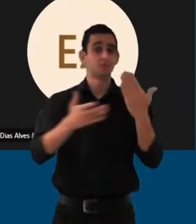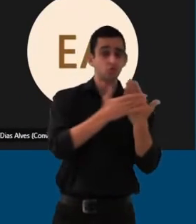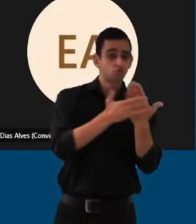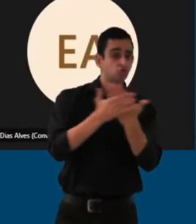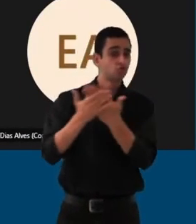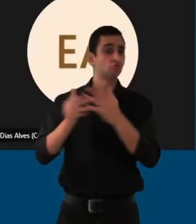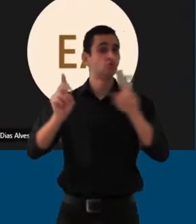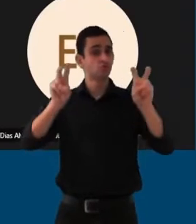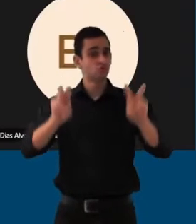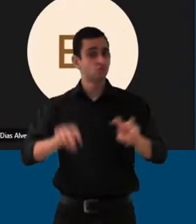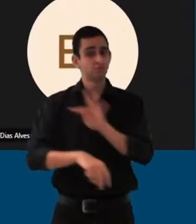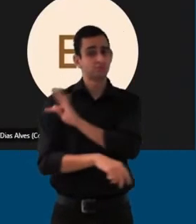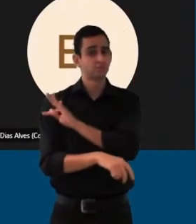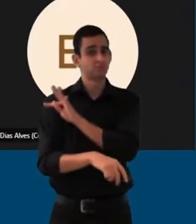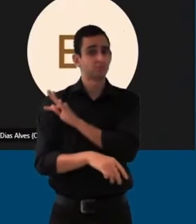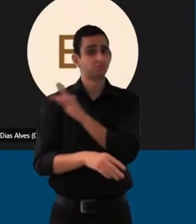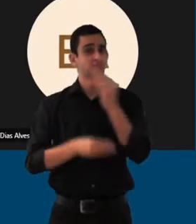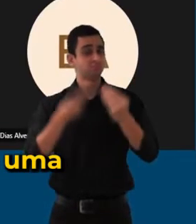né?